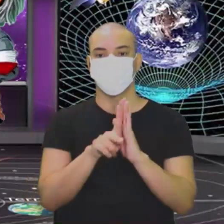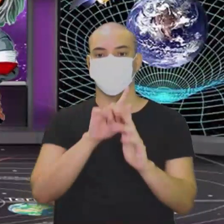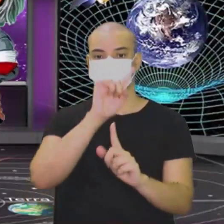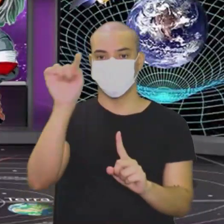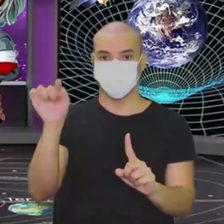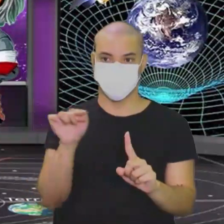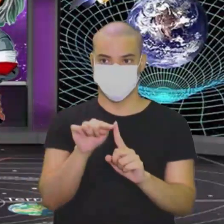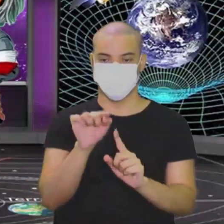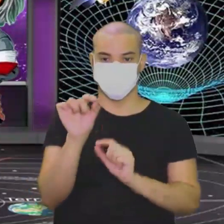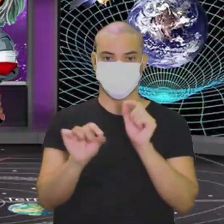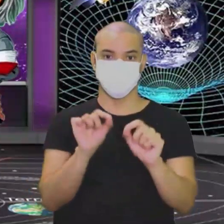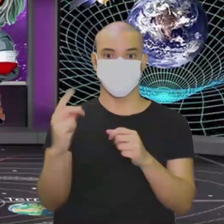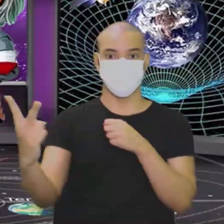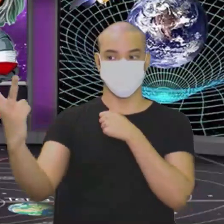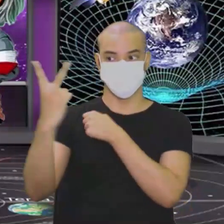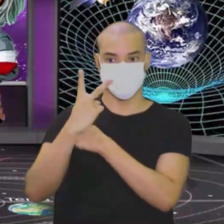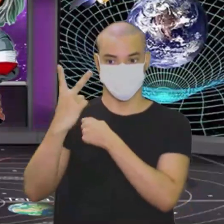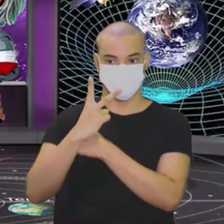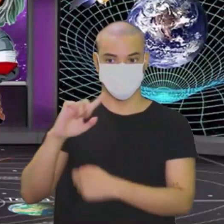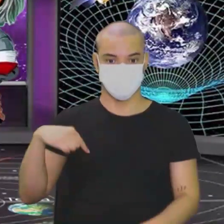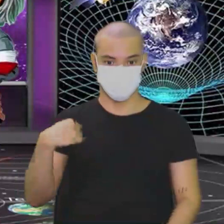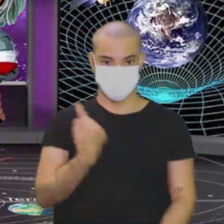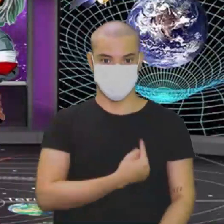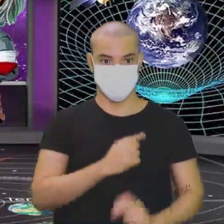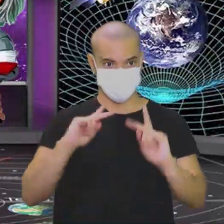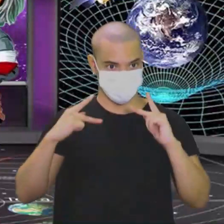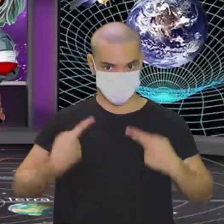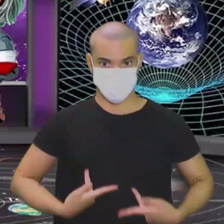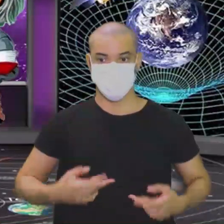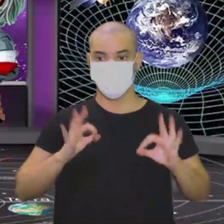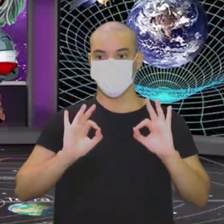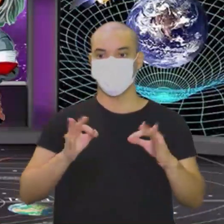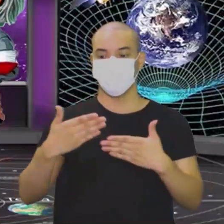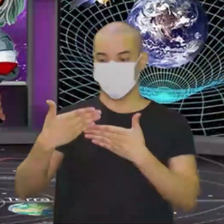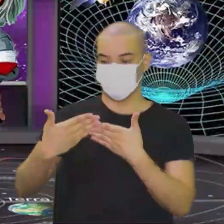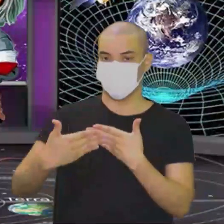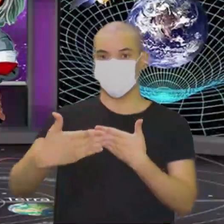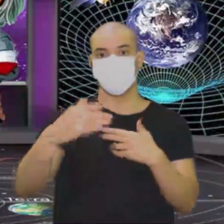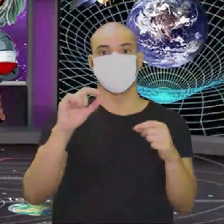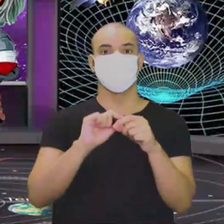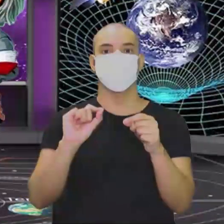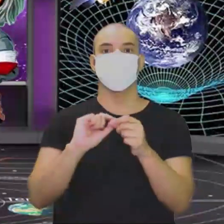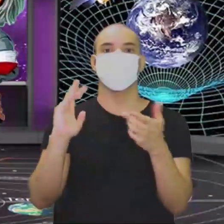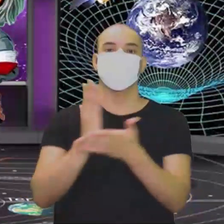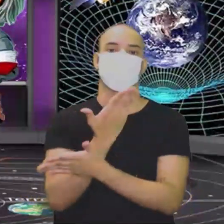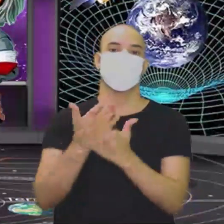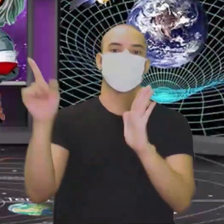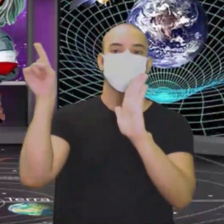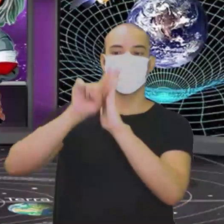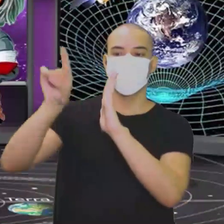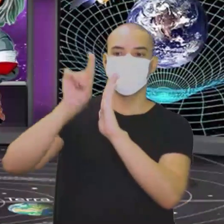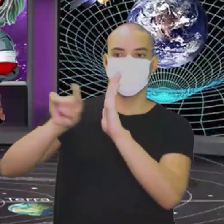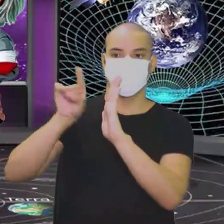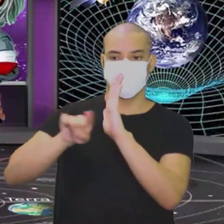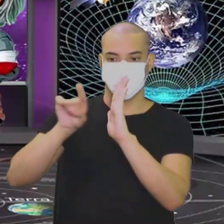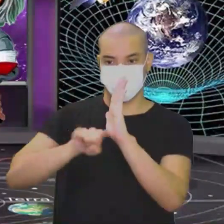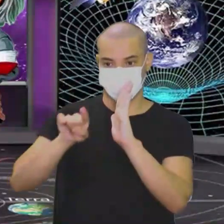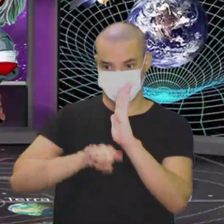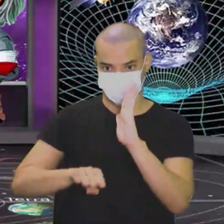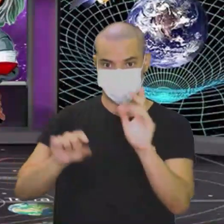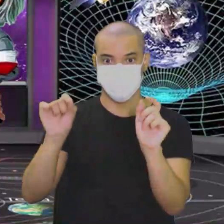o objetivo de proteção, certo? Então, pessoal, a partir de agora a gente vai fazer umas questões para